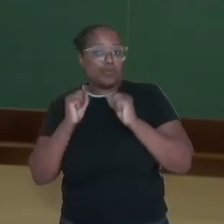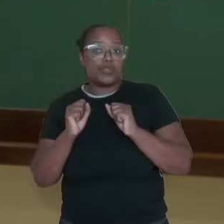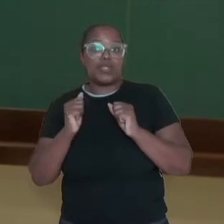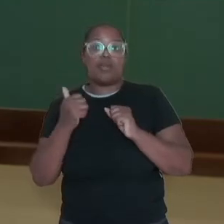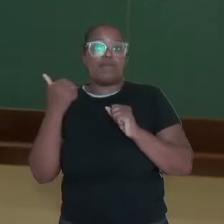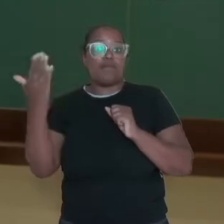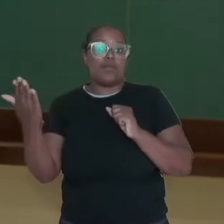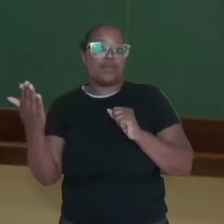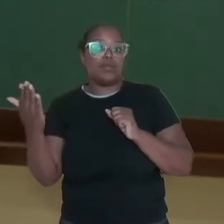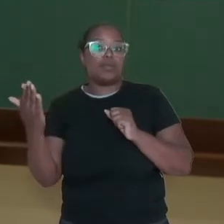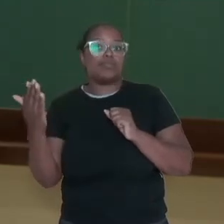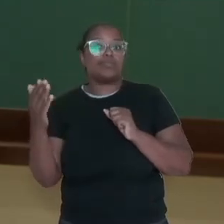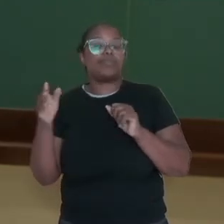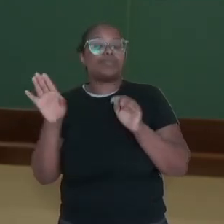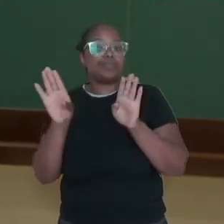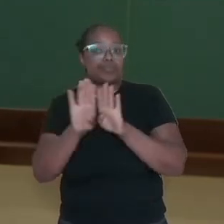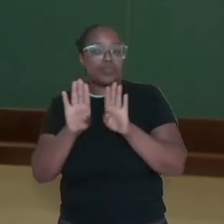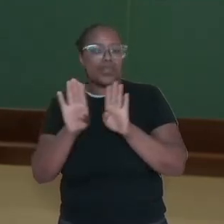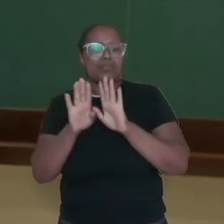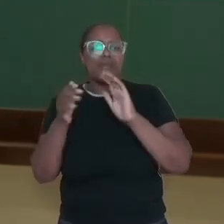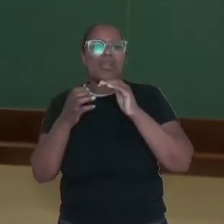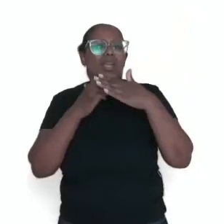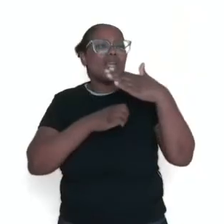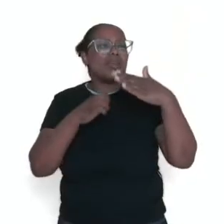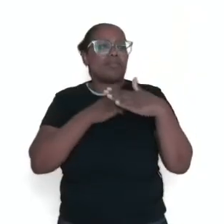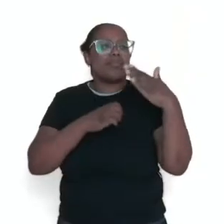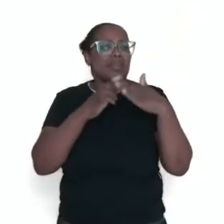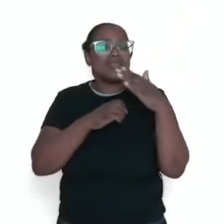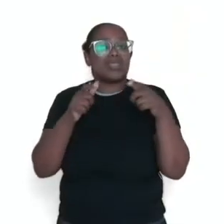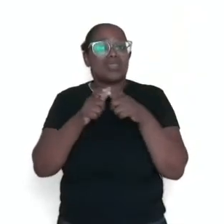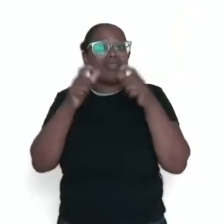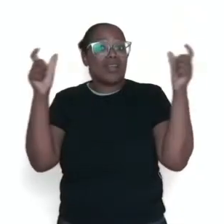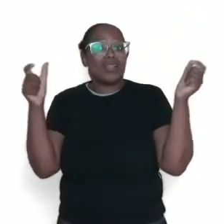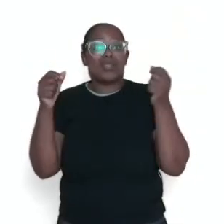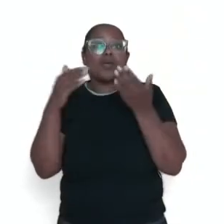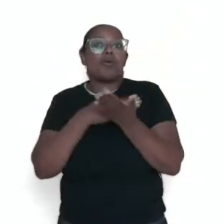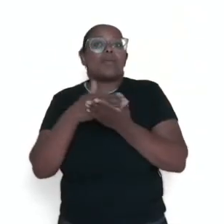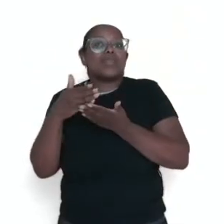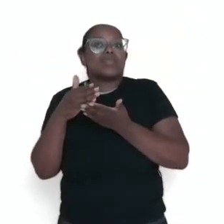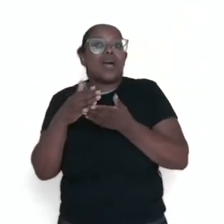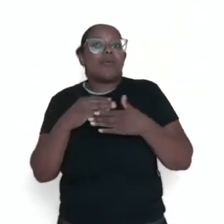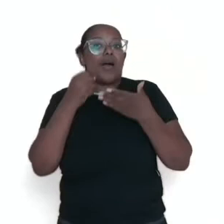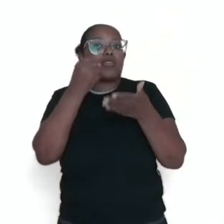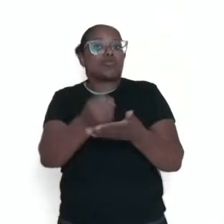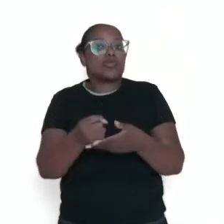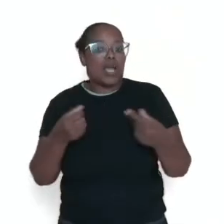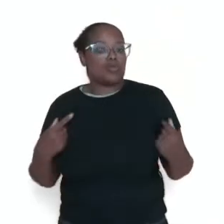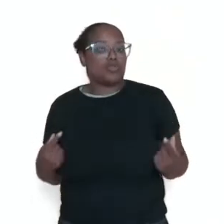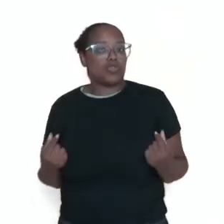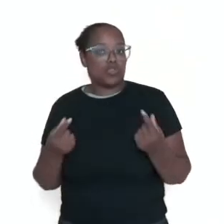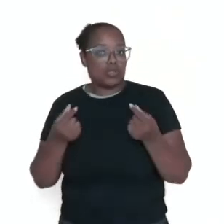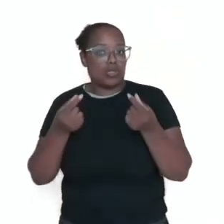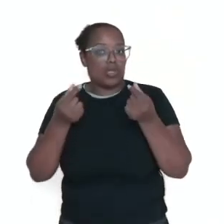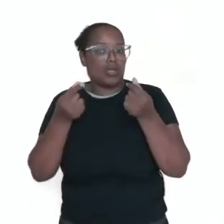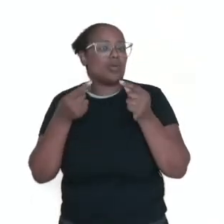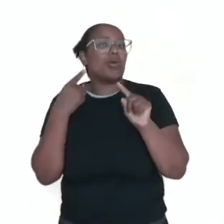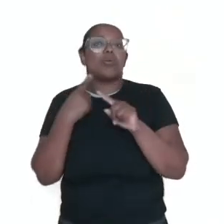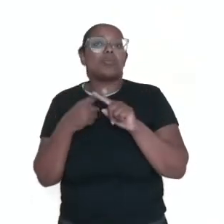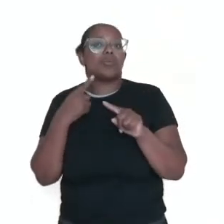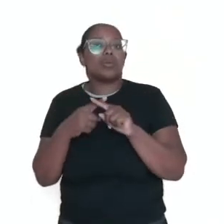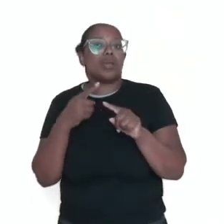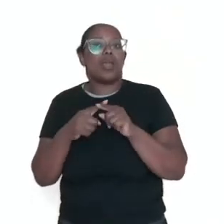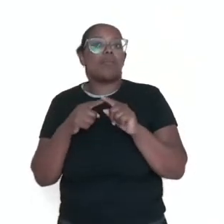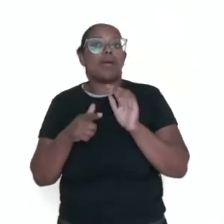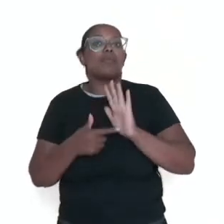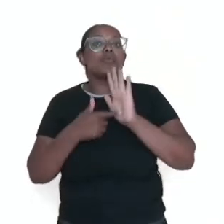Então, empresas gigantes começaram a investir em torneios e em jogos competitivos com a finalidade de